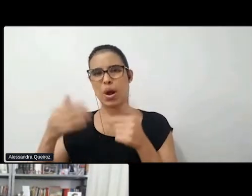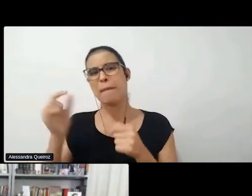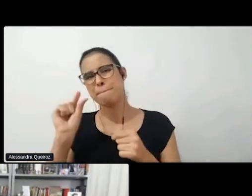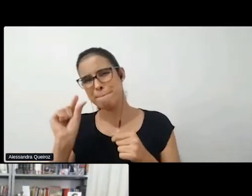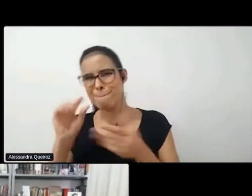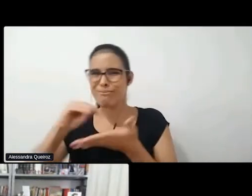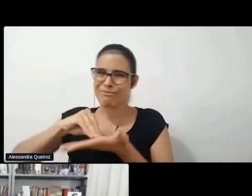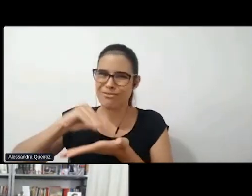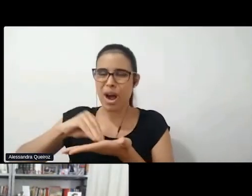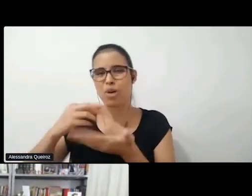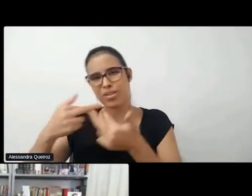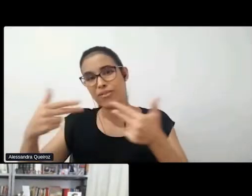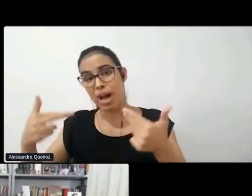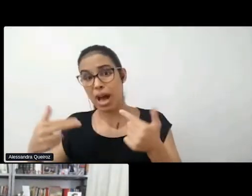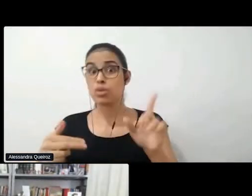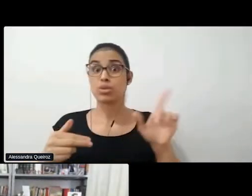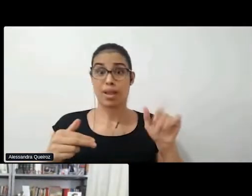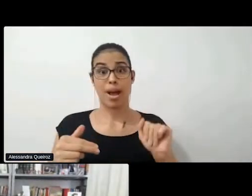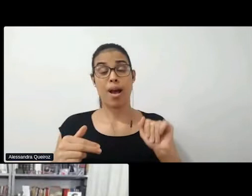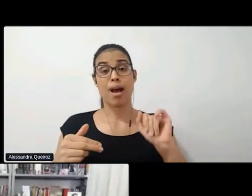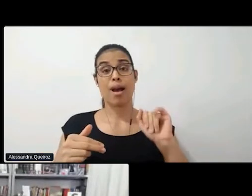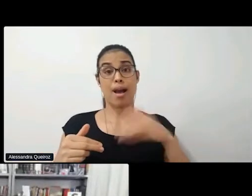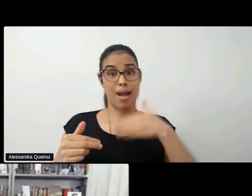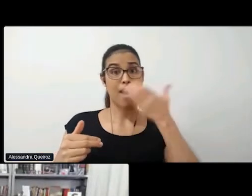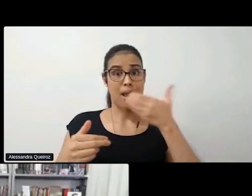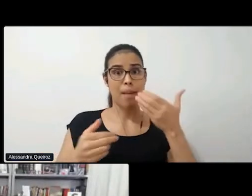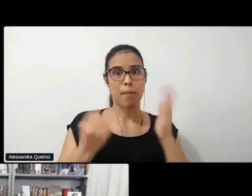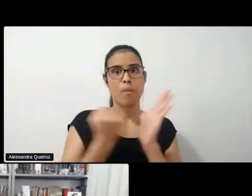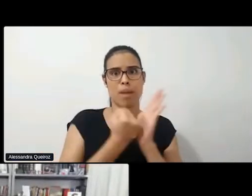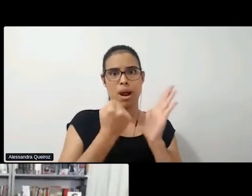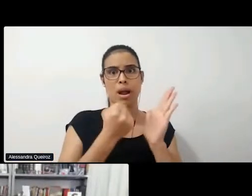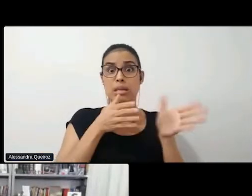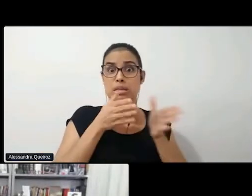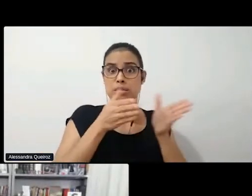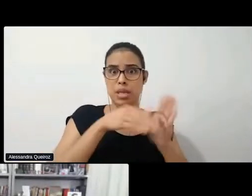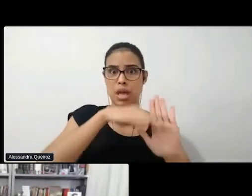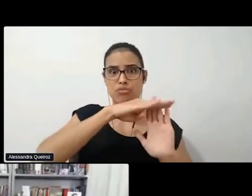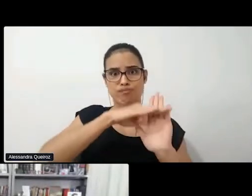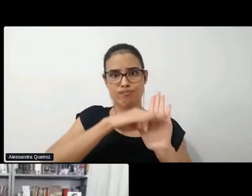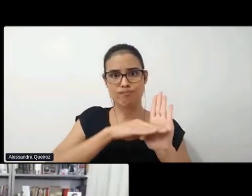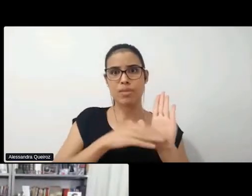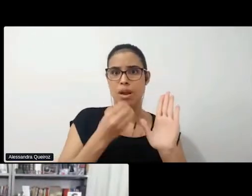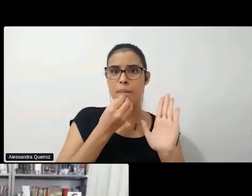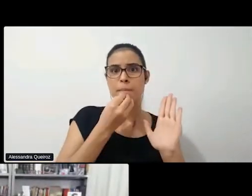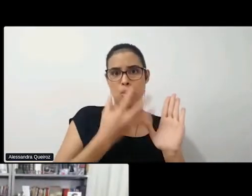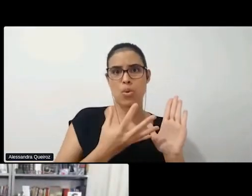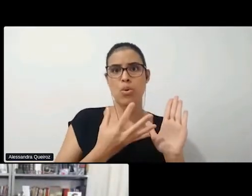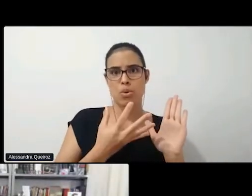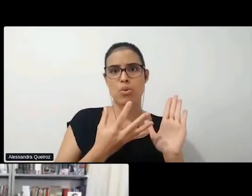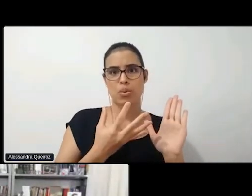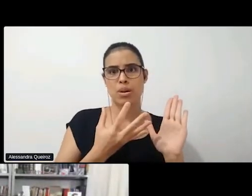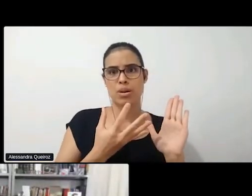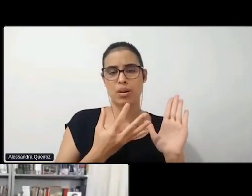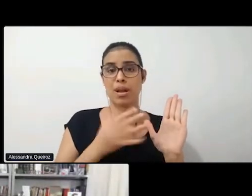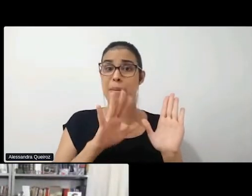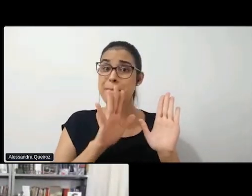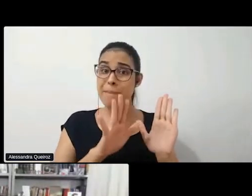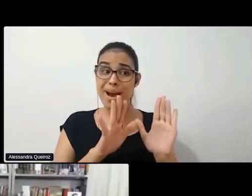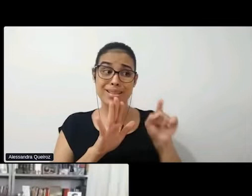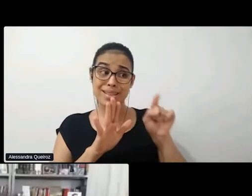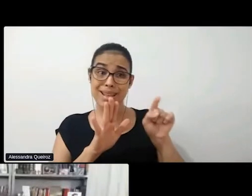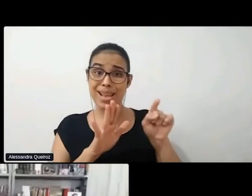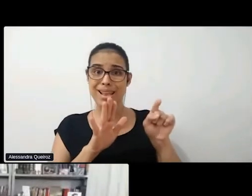documentação da Apple é muito boa para acessibilidade. Contudo, a gente sabe que vai ter coisa ou outra que o desenvolvedor vai dar aquele